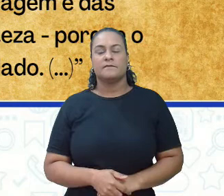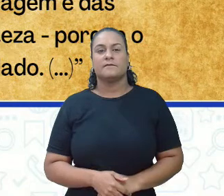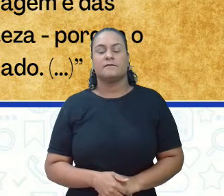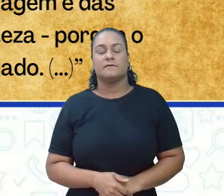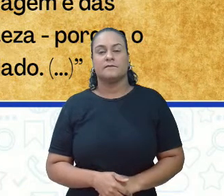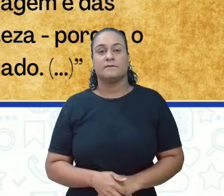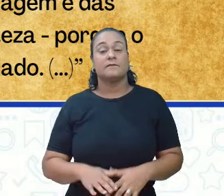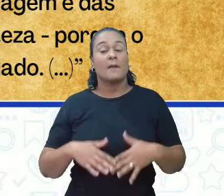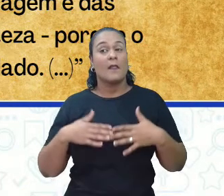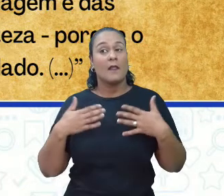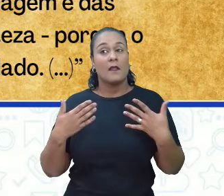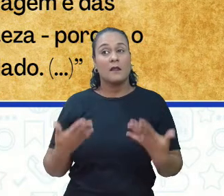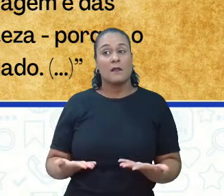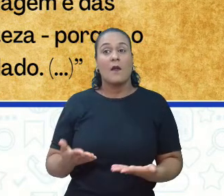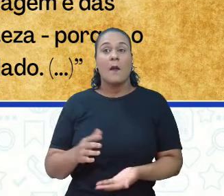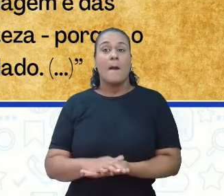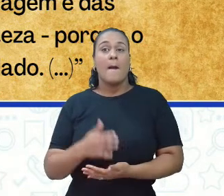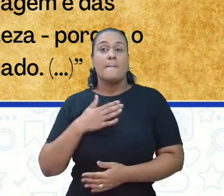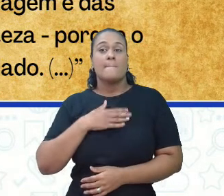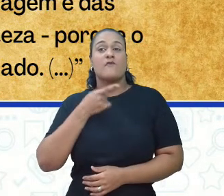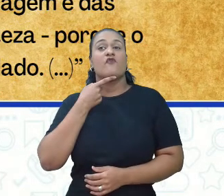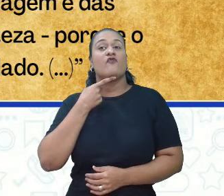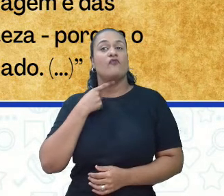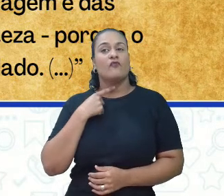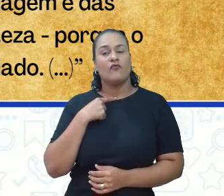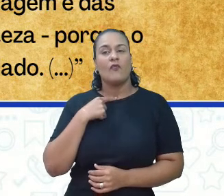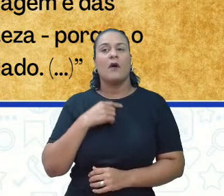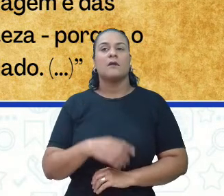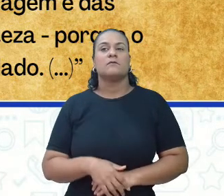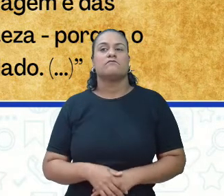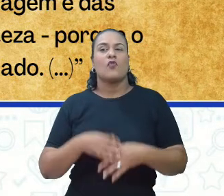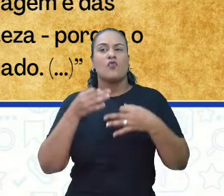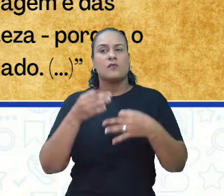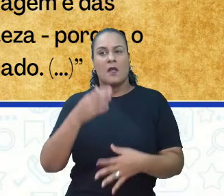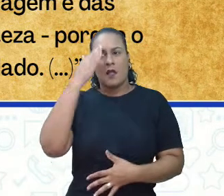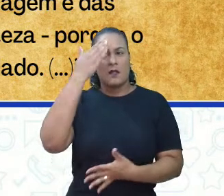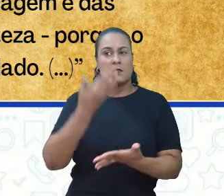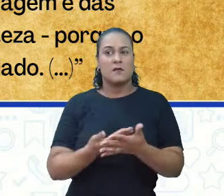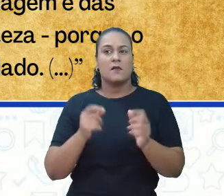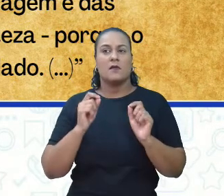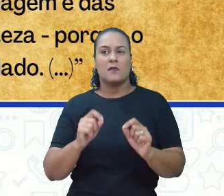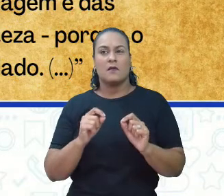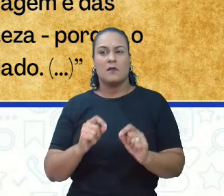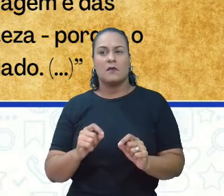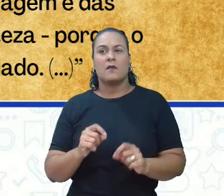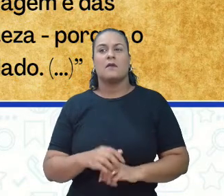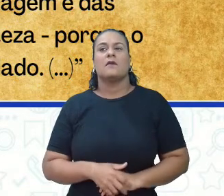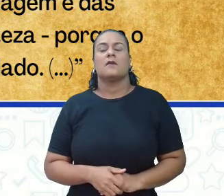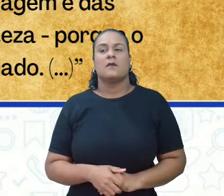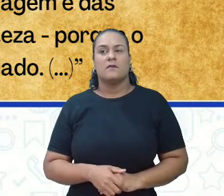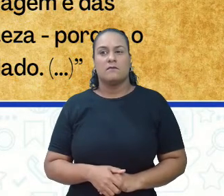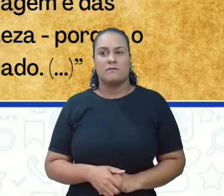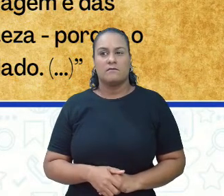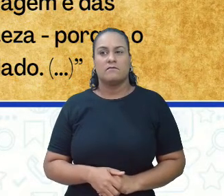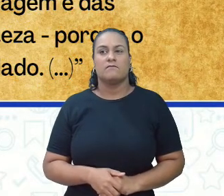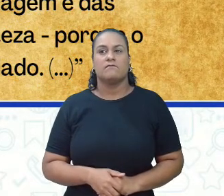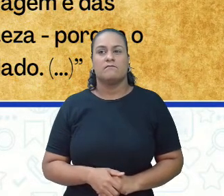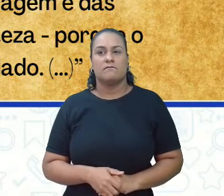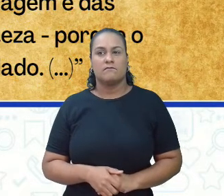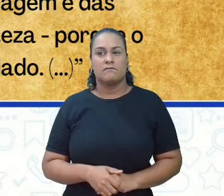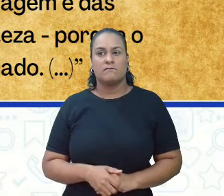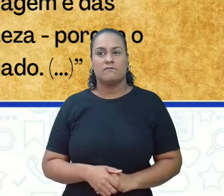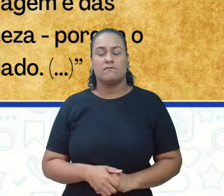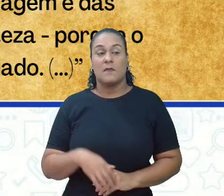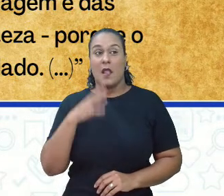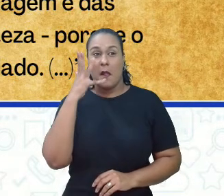Vossa Alteza minha ignorância por boa vontade, a qual, bem certo, creia que, para a formosentar nem afear, seja,